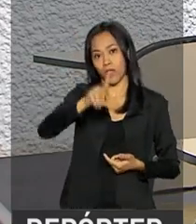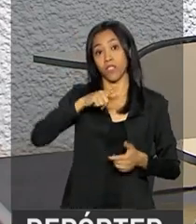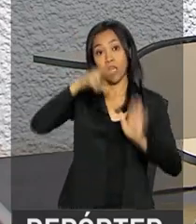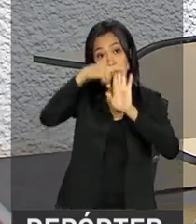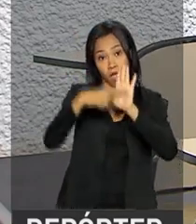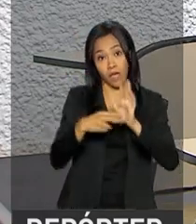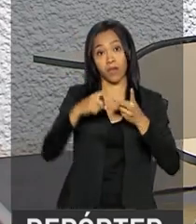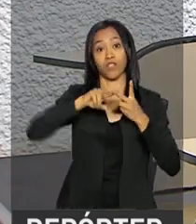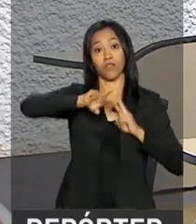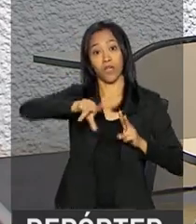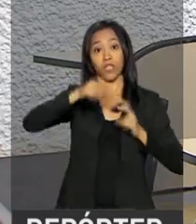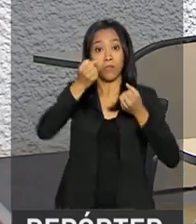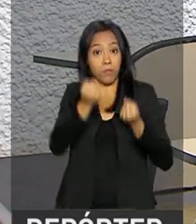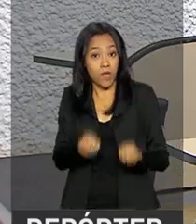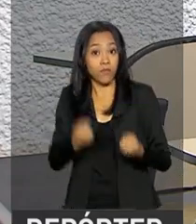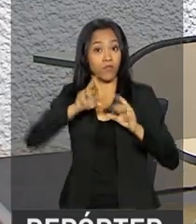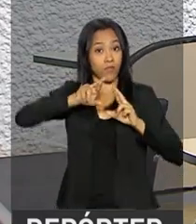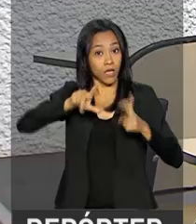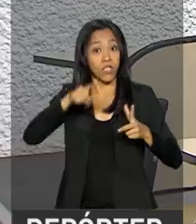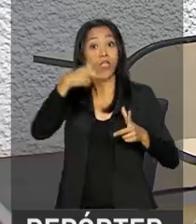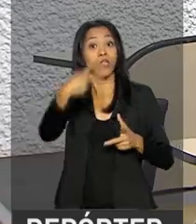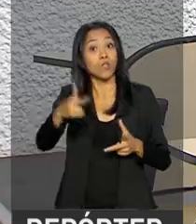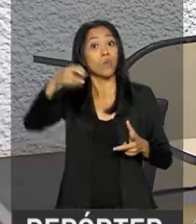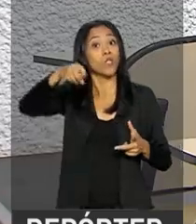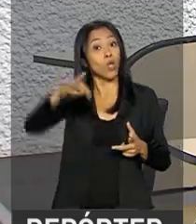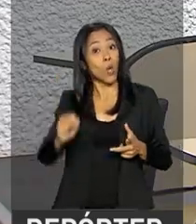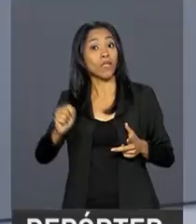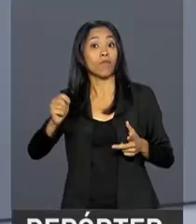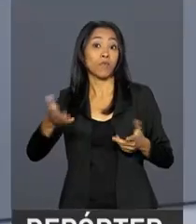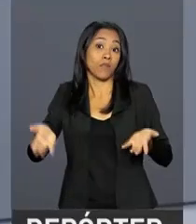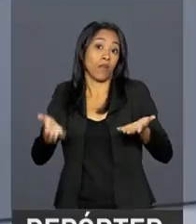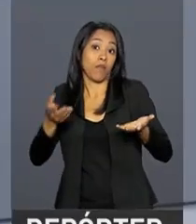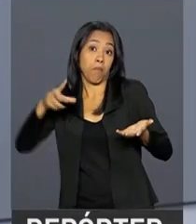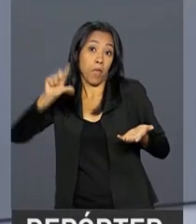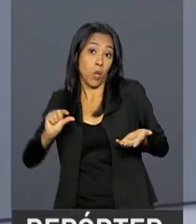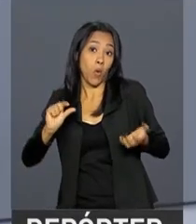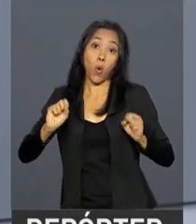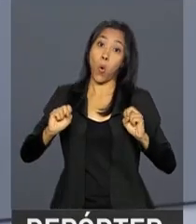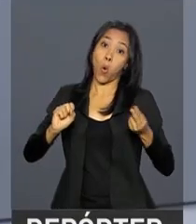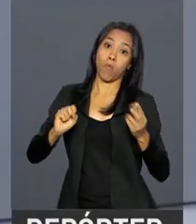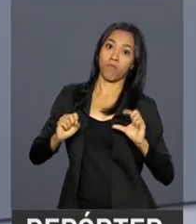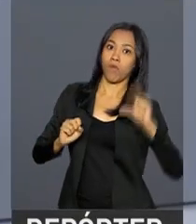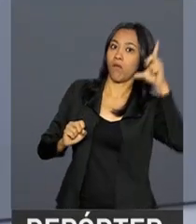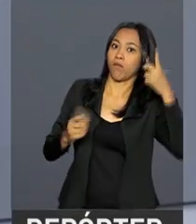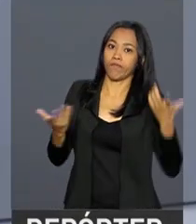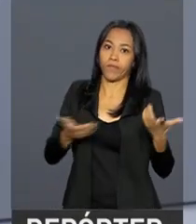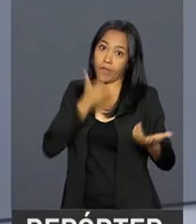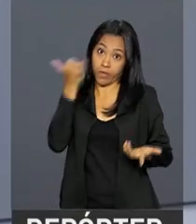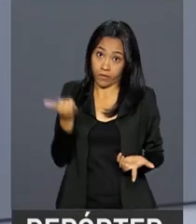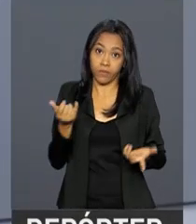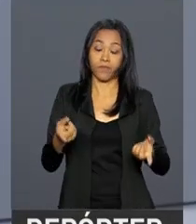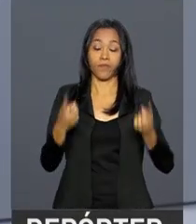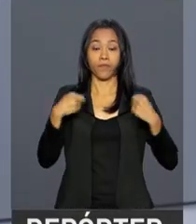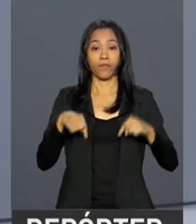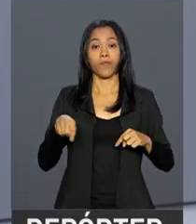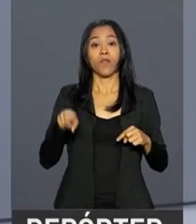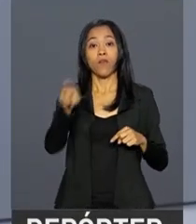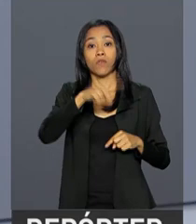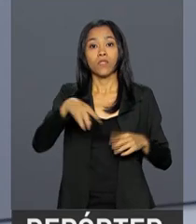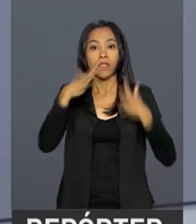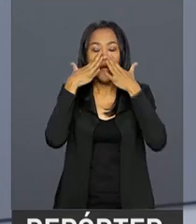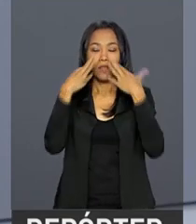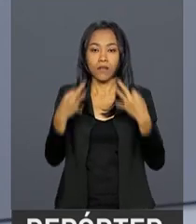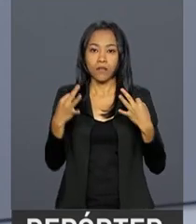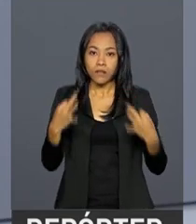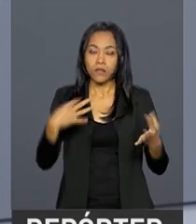pesos diferentes, e a sua nota pode valer mais em algum lugar do que outro. E é preciso ficar atento. O prazo para as inscrições